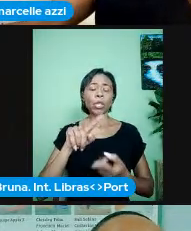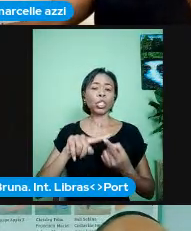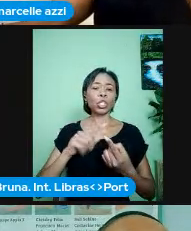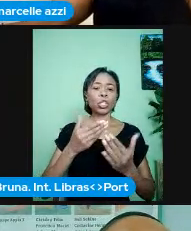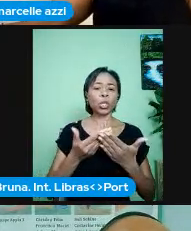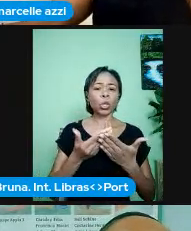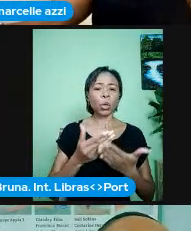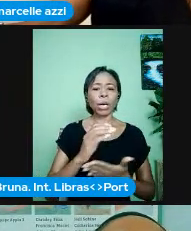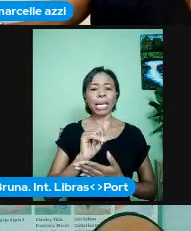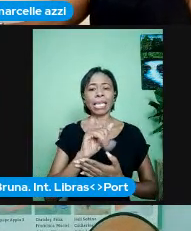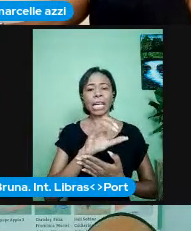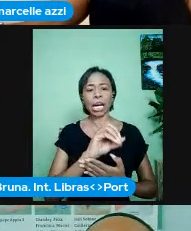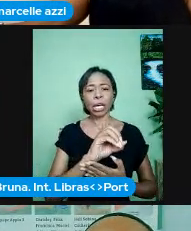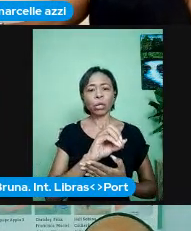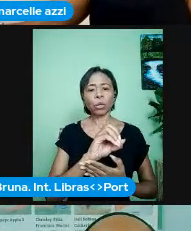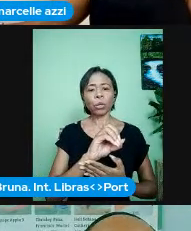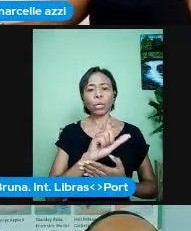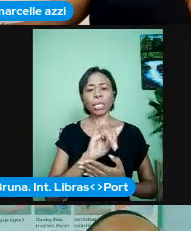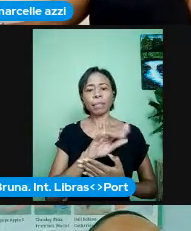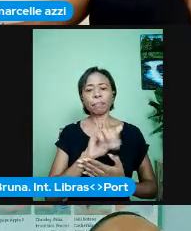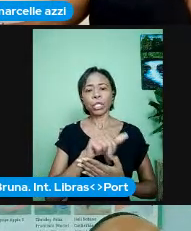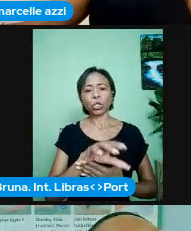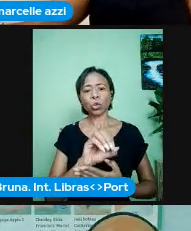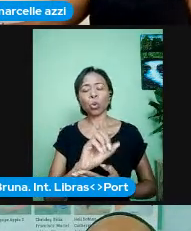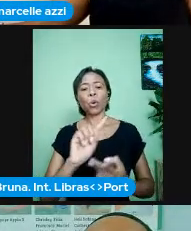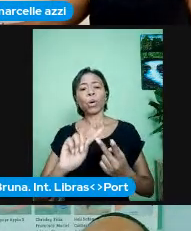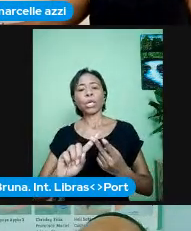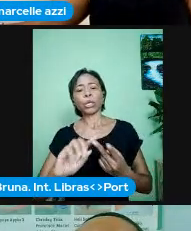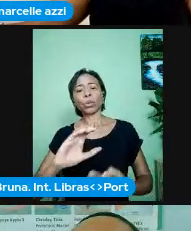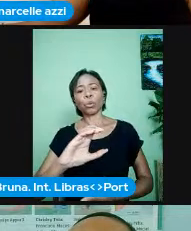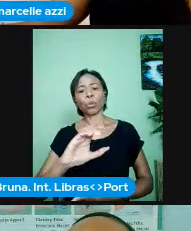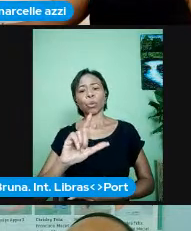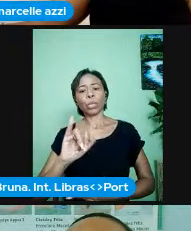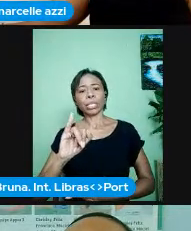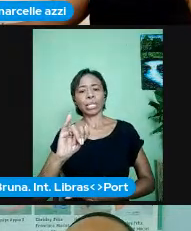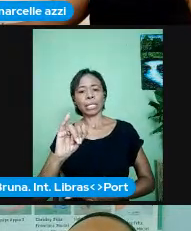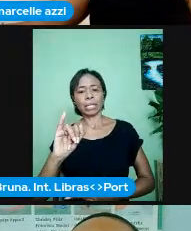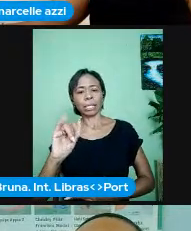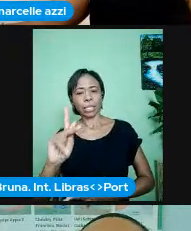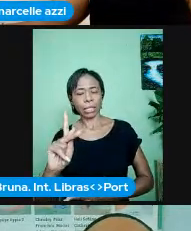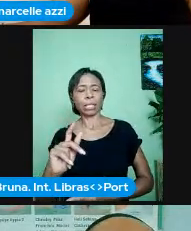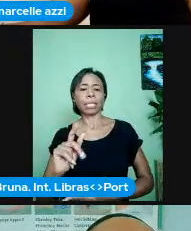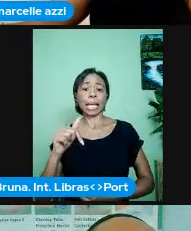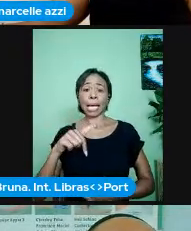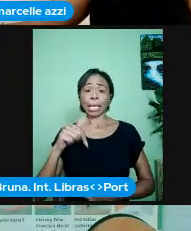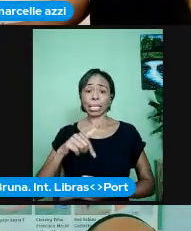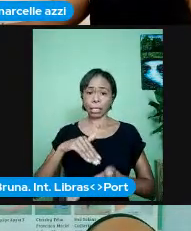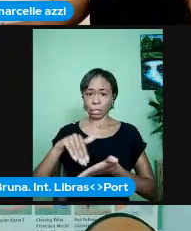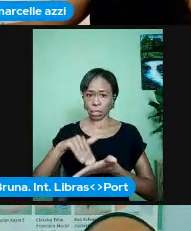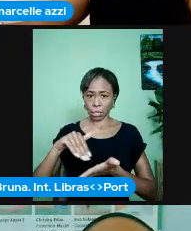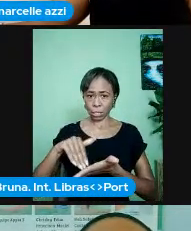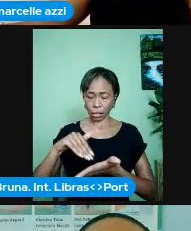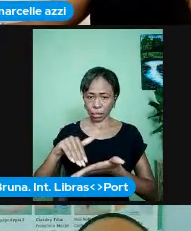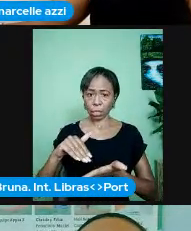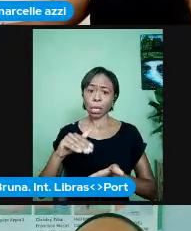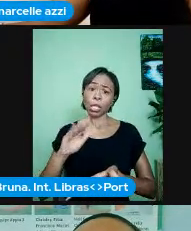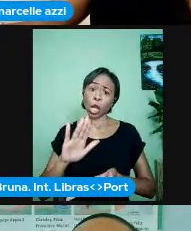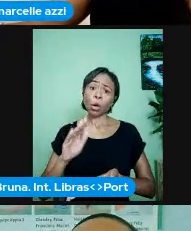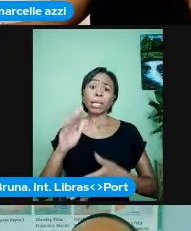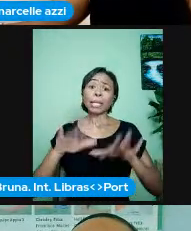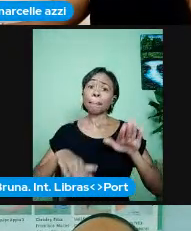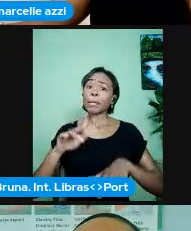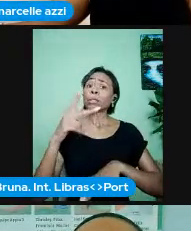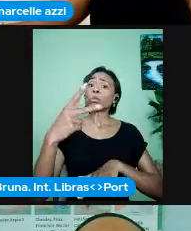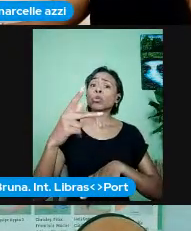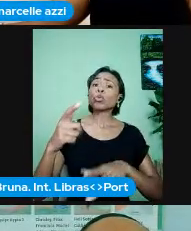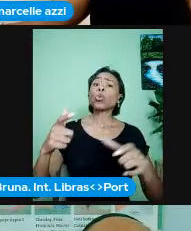o CLIC, que são escolas que estão aqui na secretaria. Então, conforme a sua regional, você vai participar